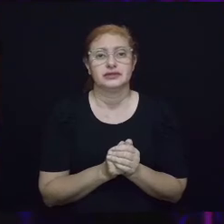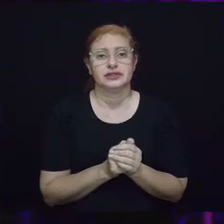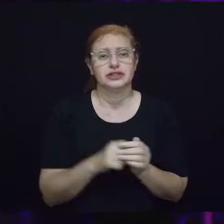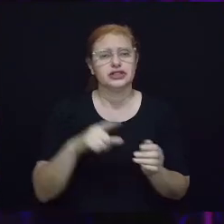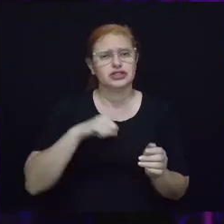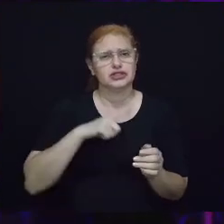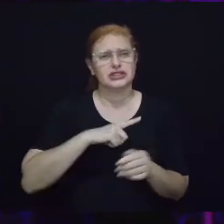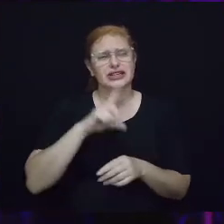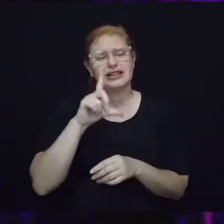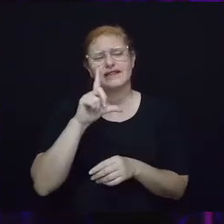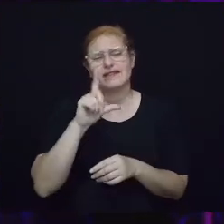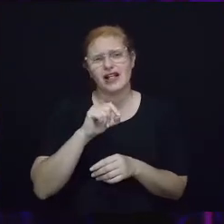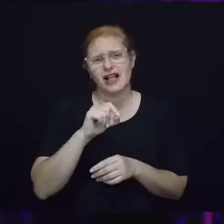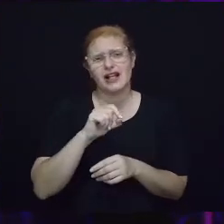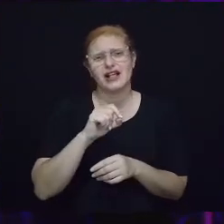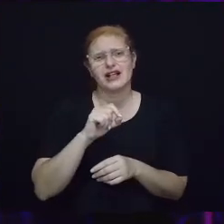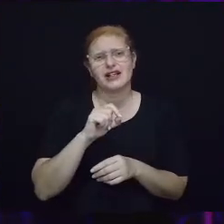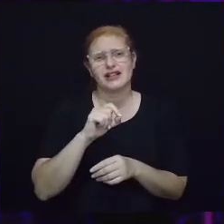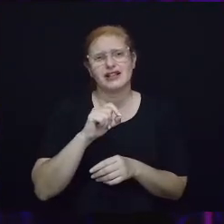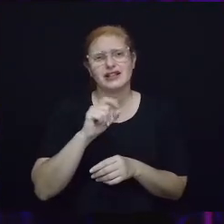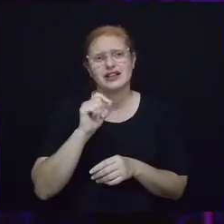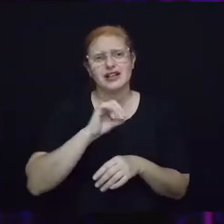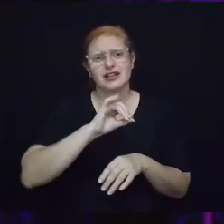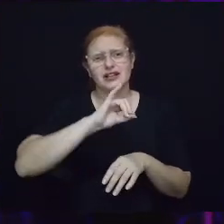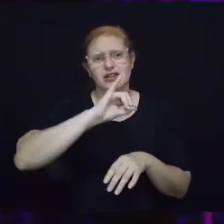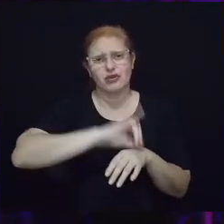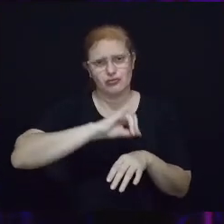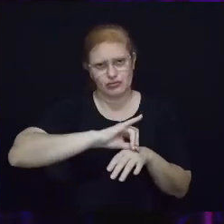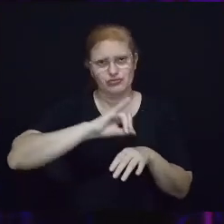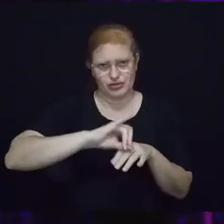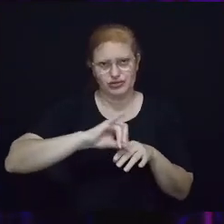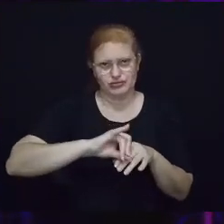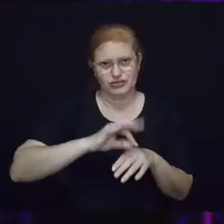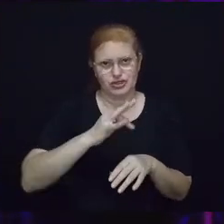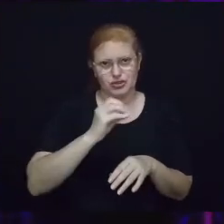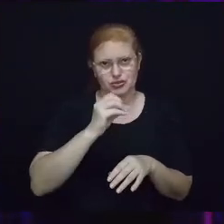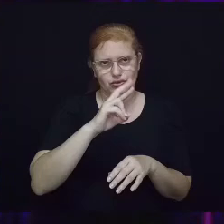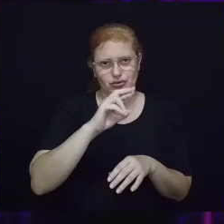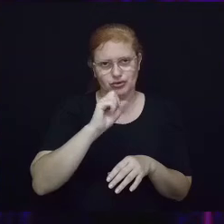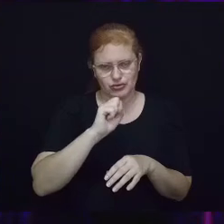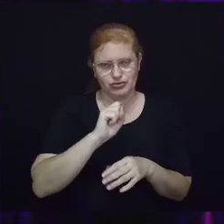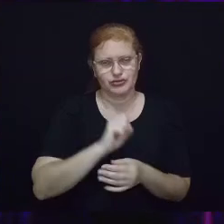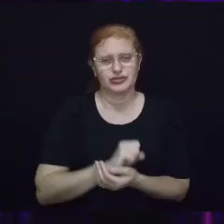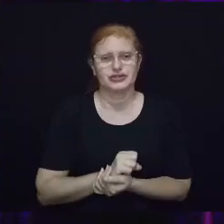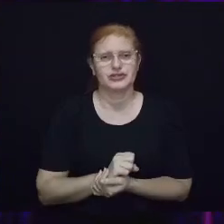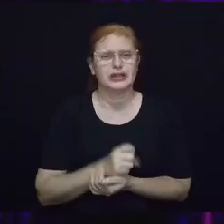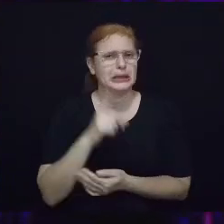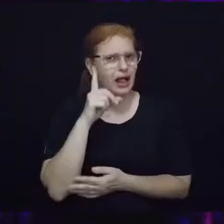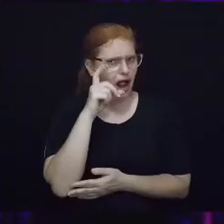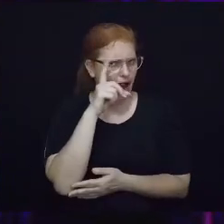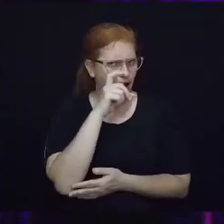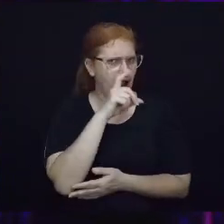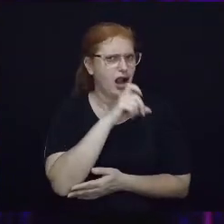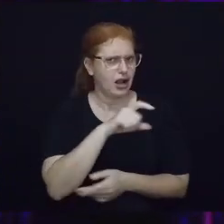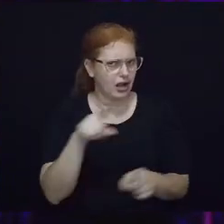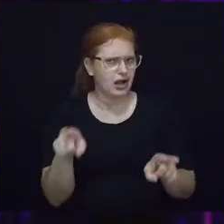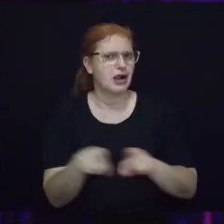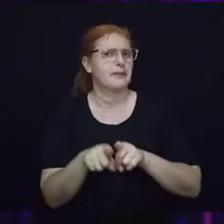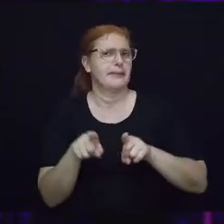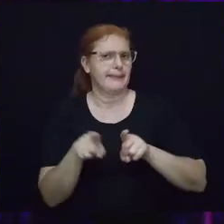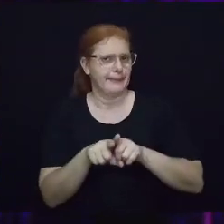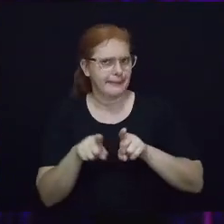10 toros. 10 toros. Sim. Bem difíceis também,